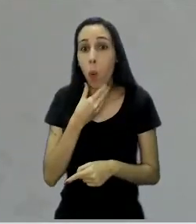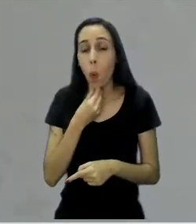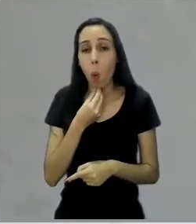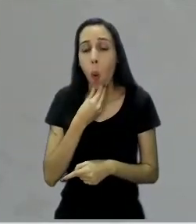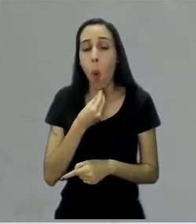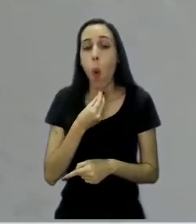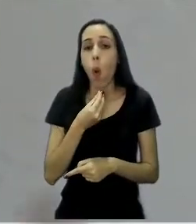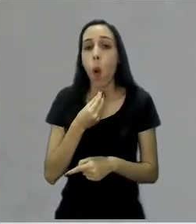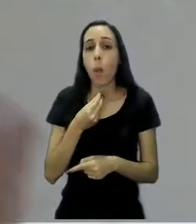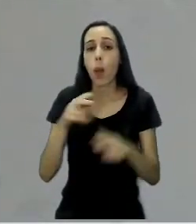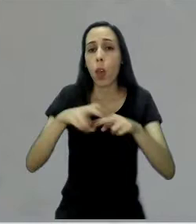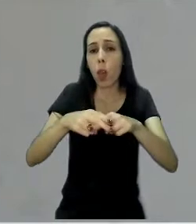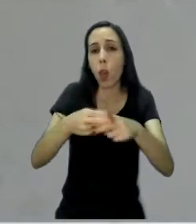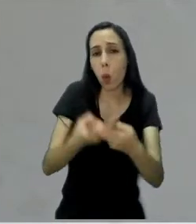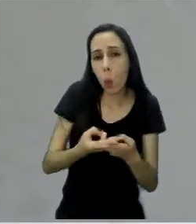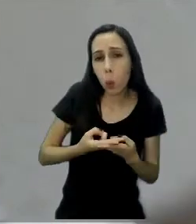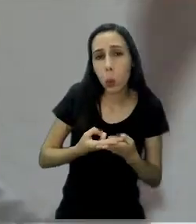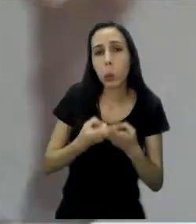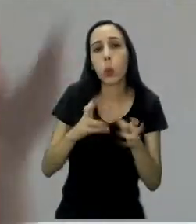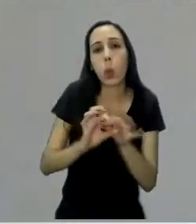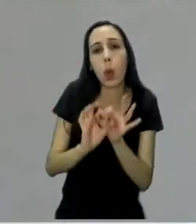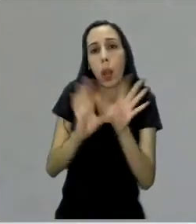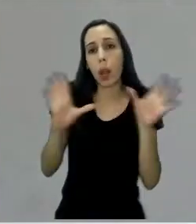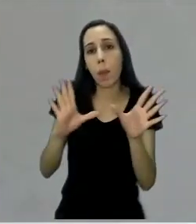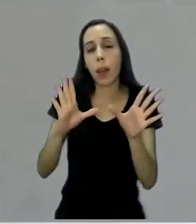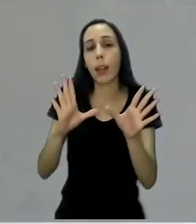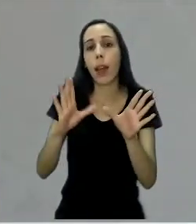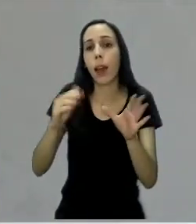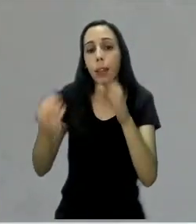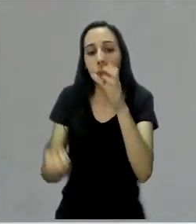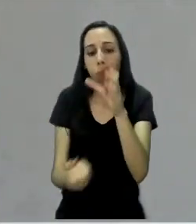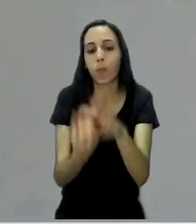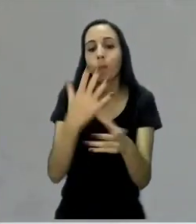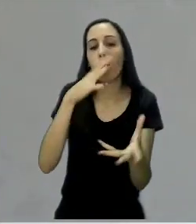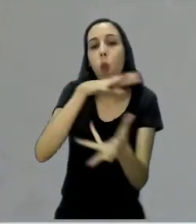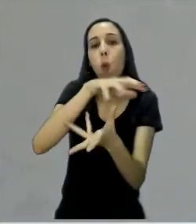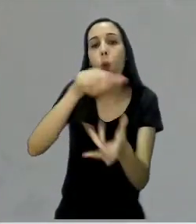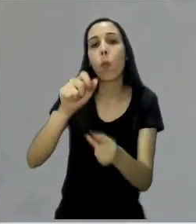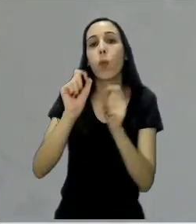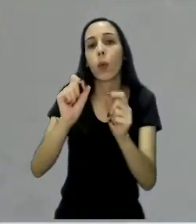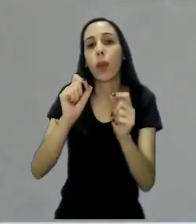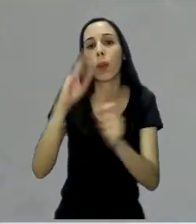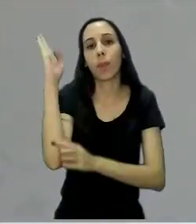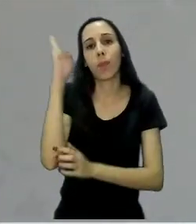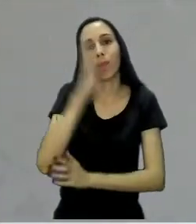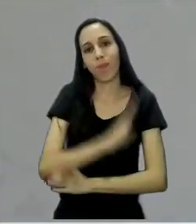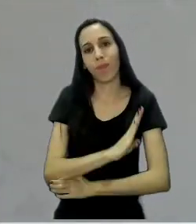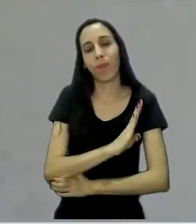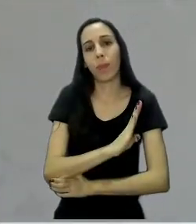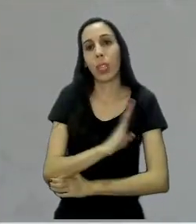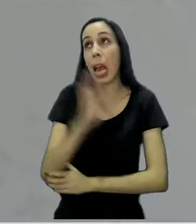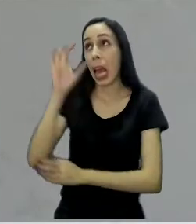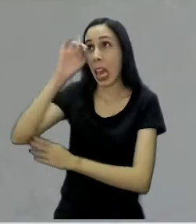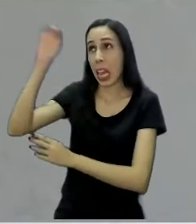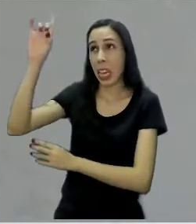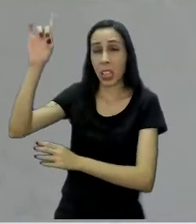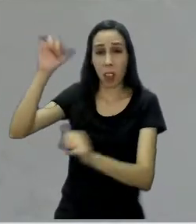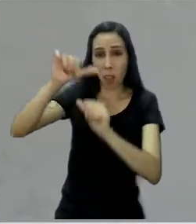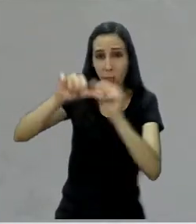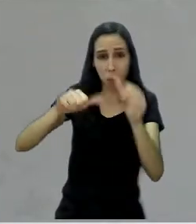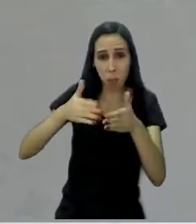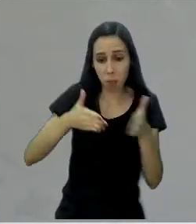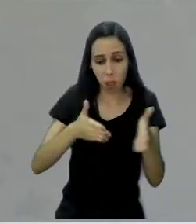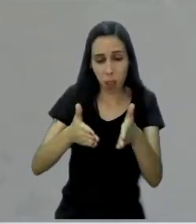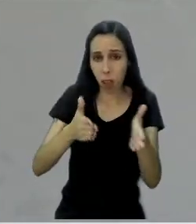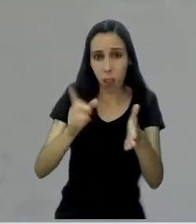abusou da sua liberdade, pecou, e por causa do pecado, o mal entrou no mundo. E Deus não vai